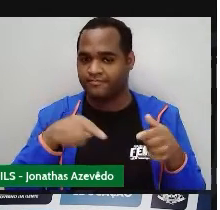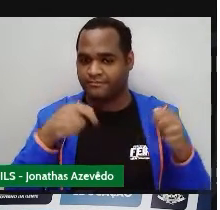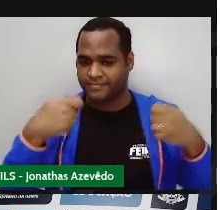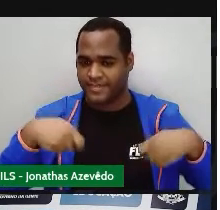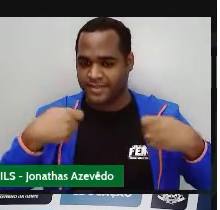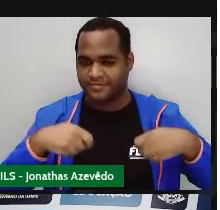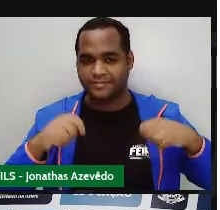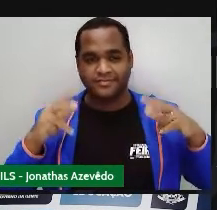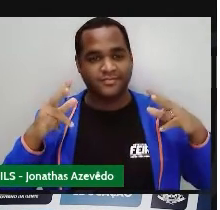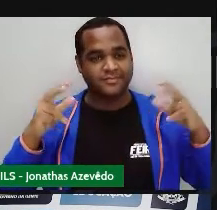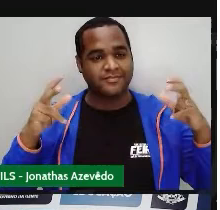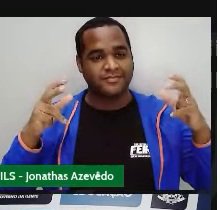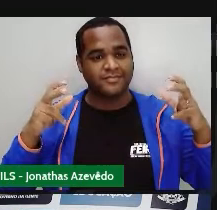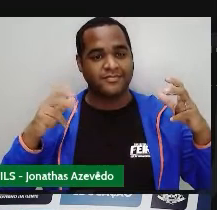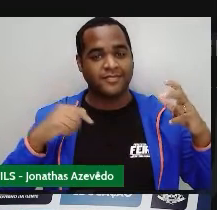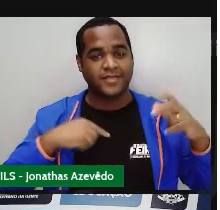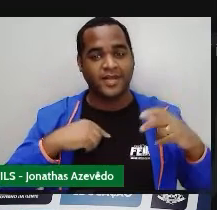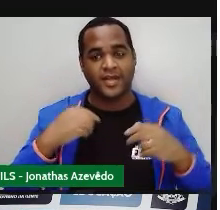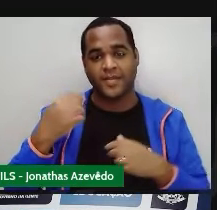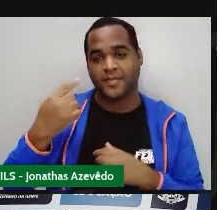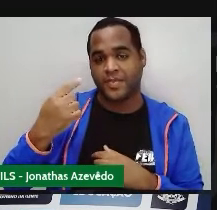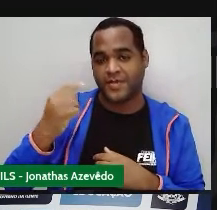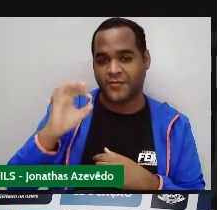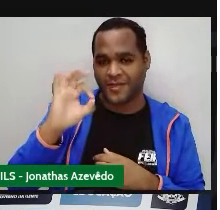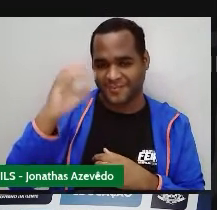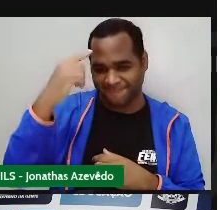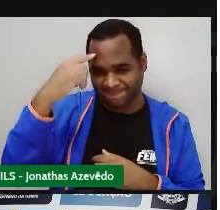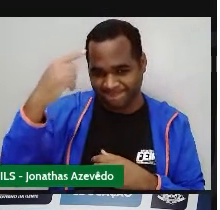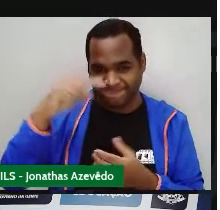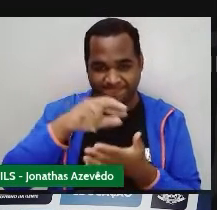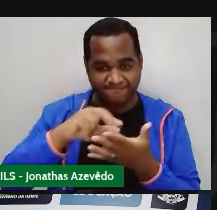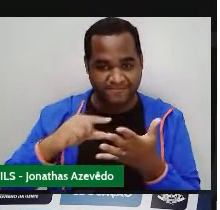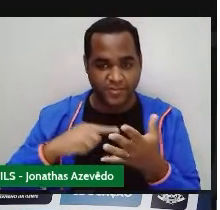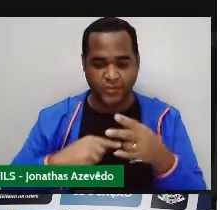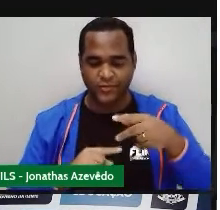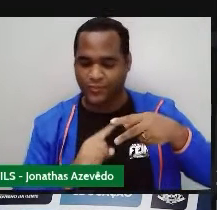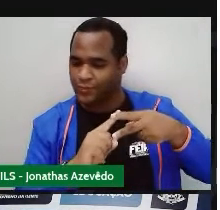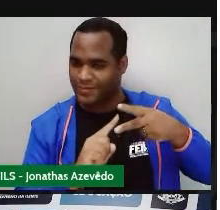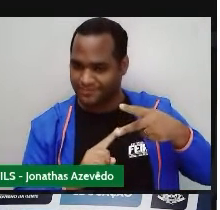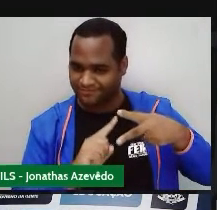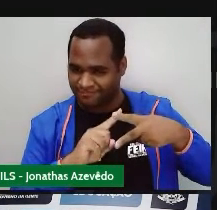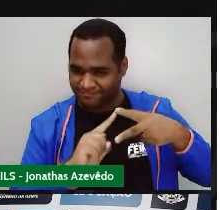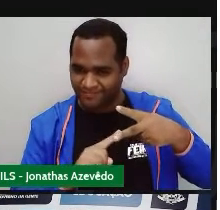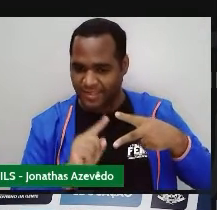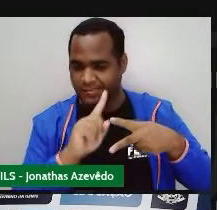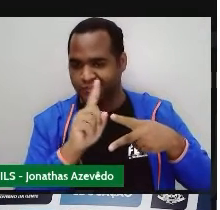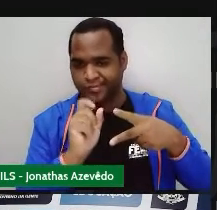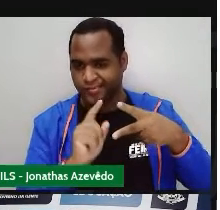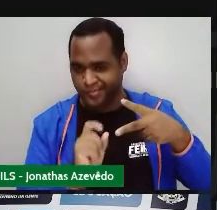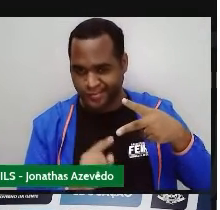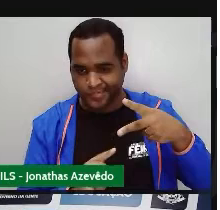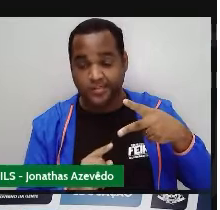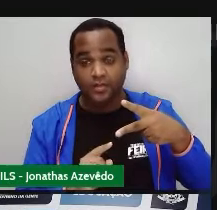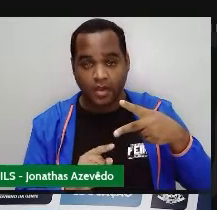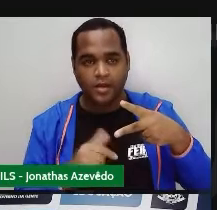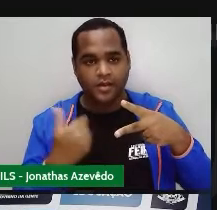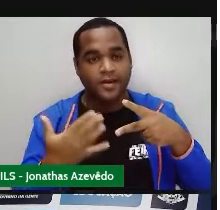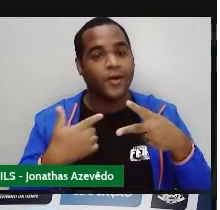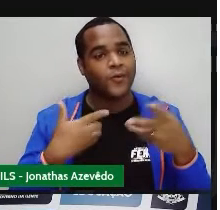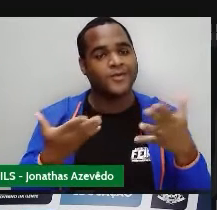que tá aparecendo aí né equações do 1º grau com duas incógnitas tá então basicamente a aula de hoje